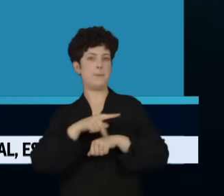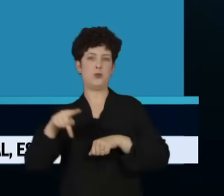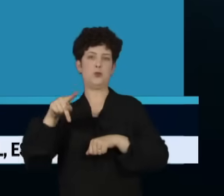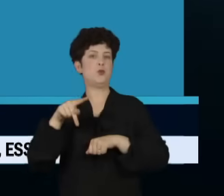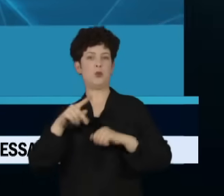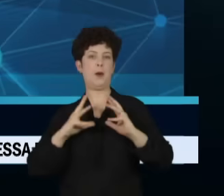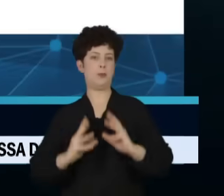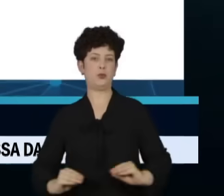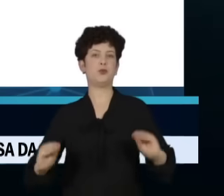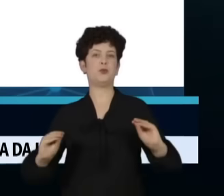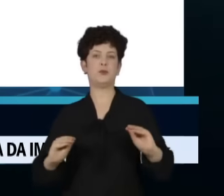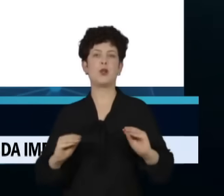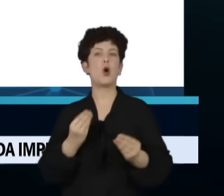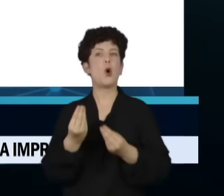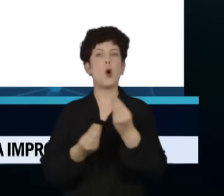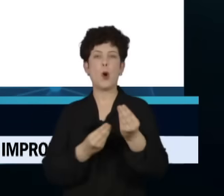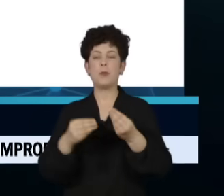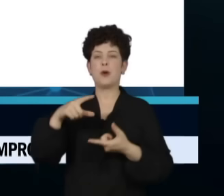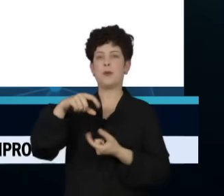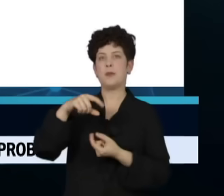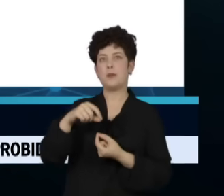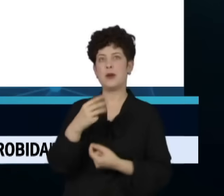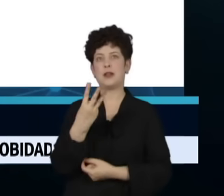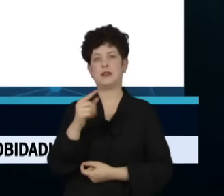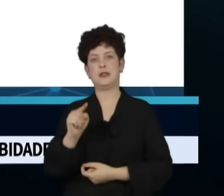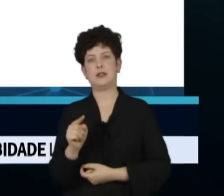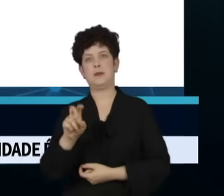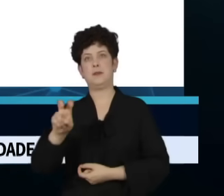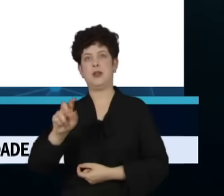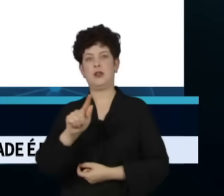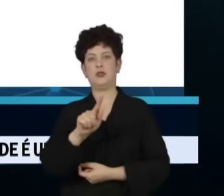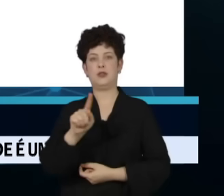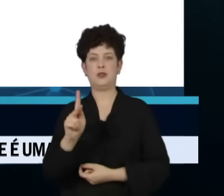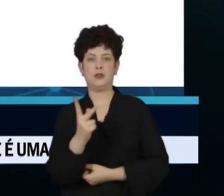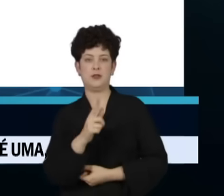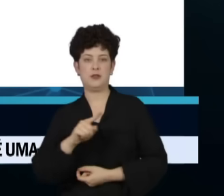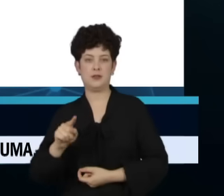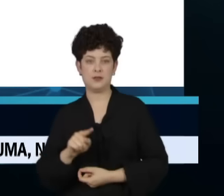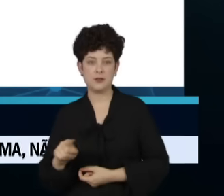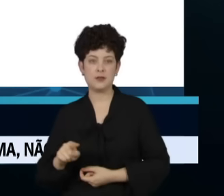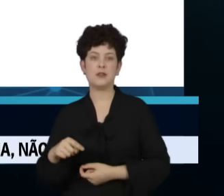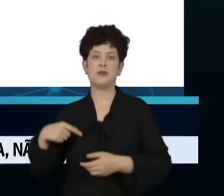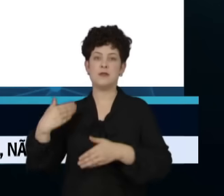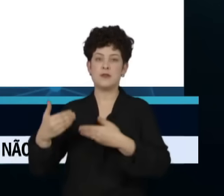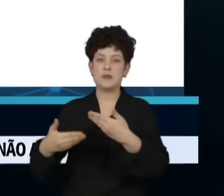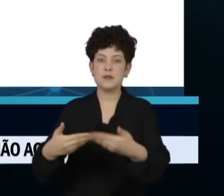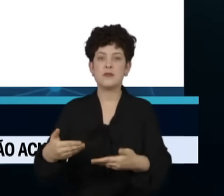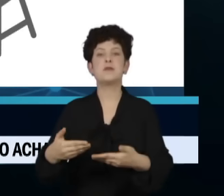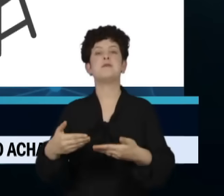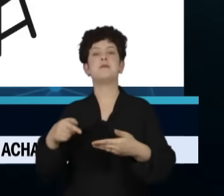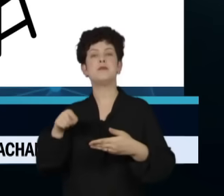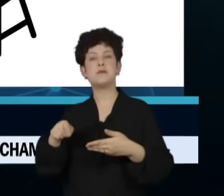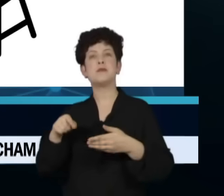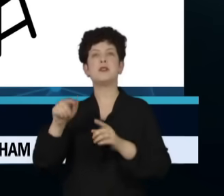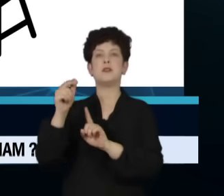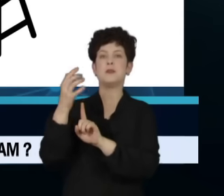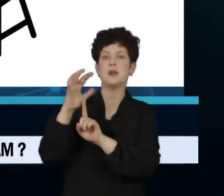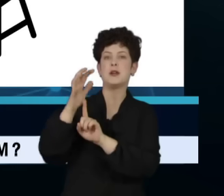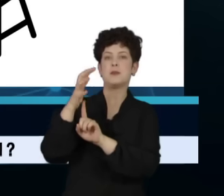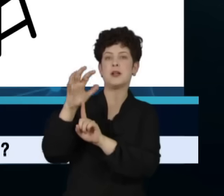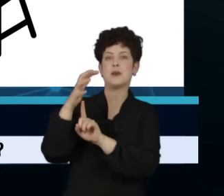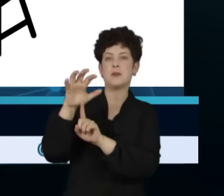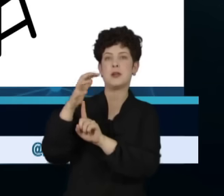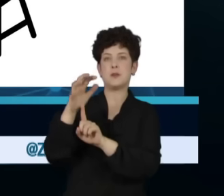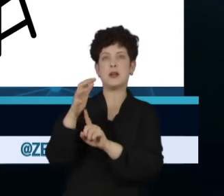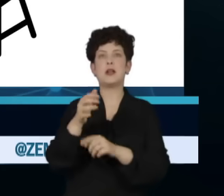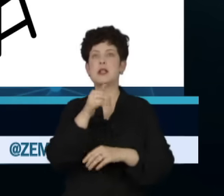5G funciona na frequência de 13,5 GHz, que vinha sendo ocupada por satélites. As frequências são